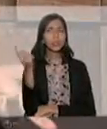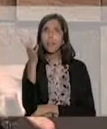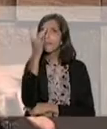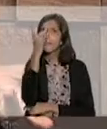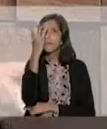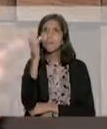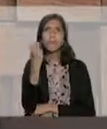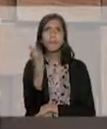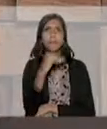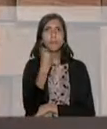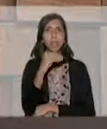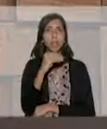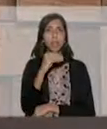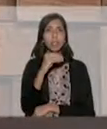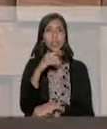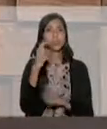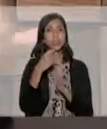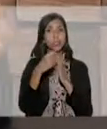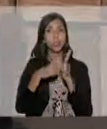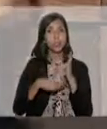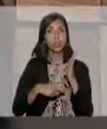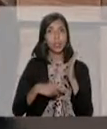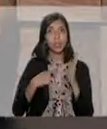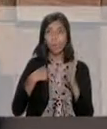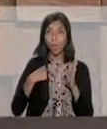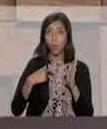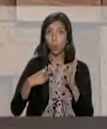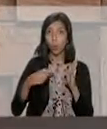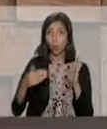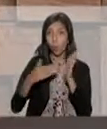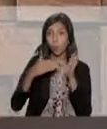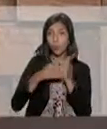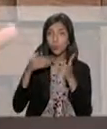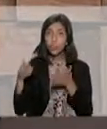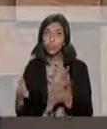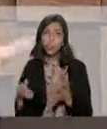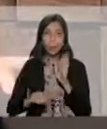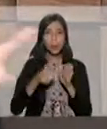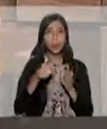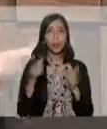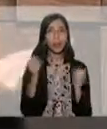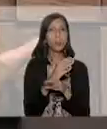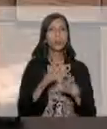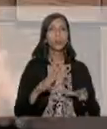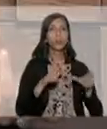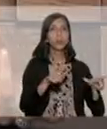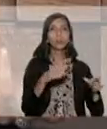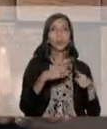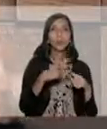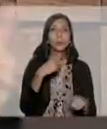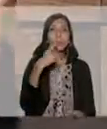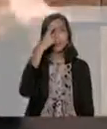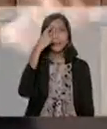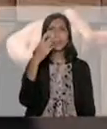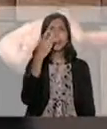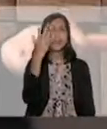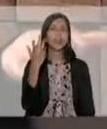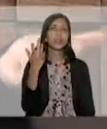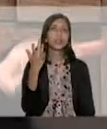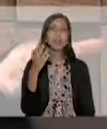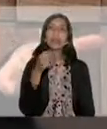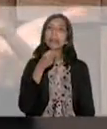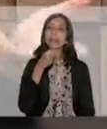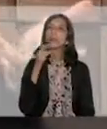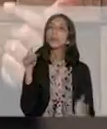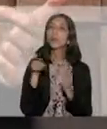muito fácil. E eu escrevi, fui a primeira a entregar. Fui a última a chegar, fui a primeira a entregar, porque aquilo era... Eu falei assim, mas isso é muito fácil, né? E cheguei à entrevista,